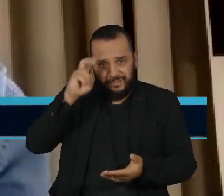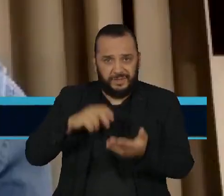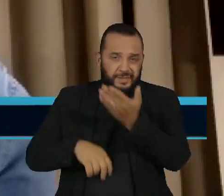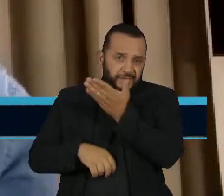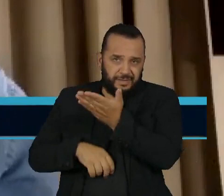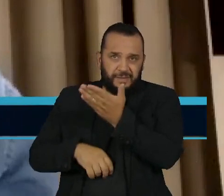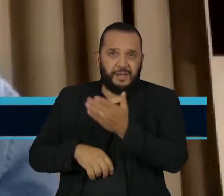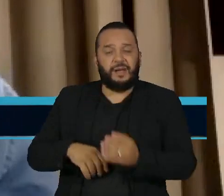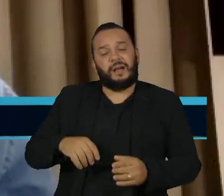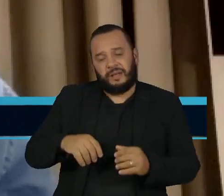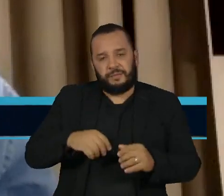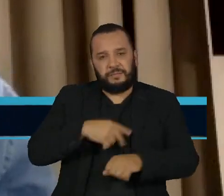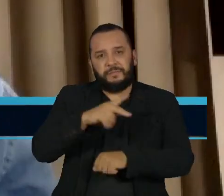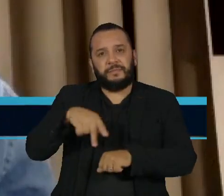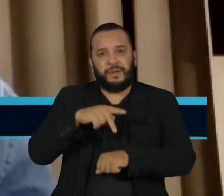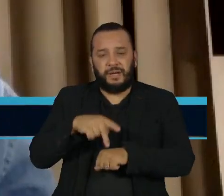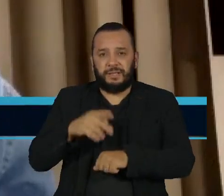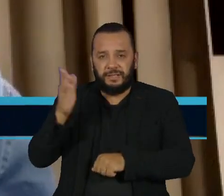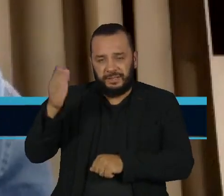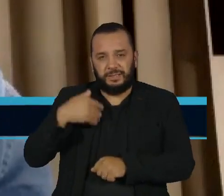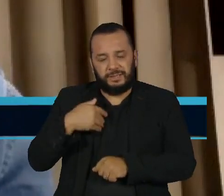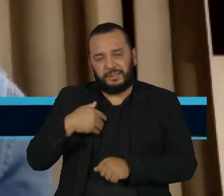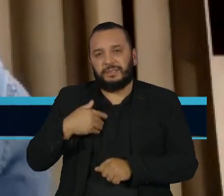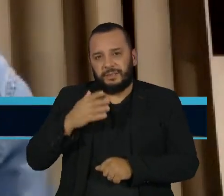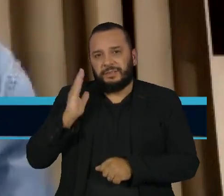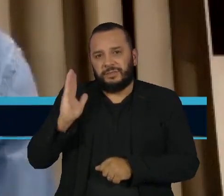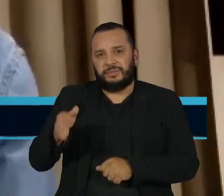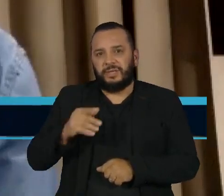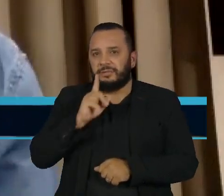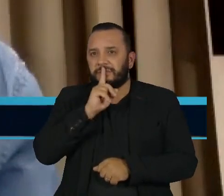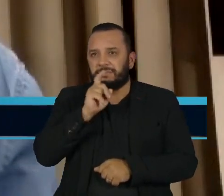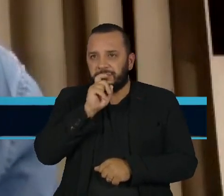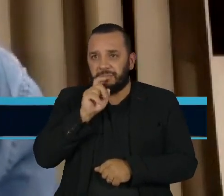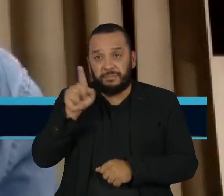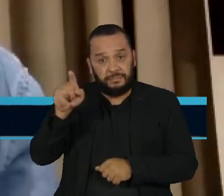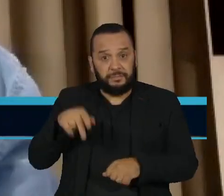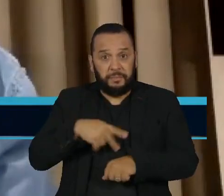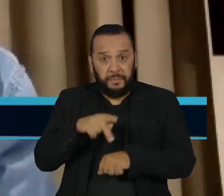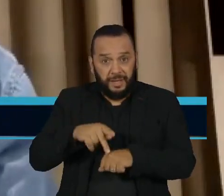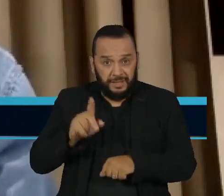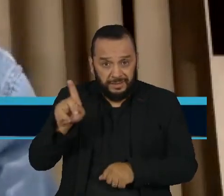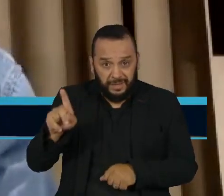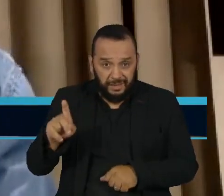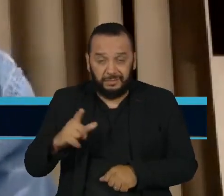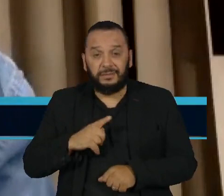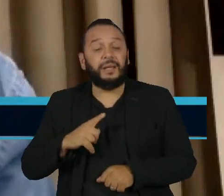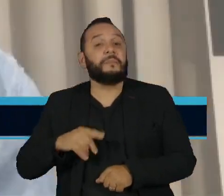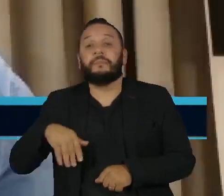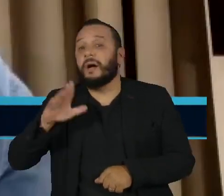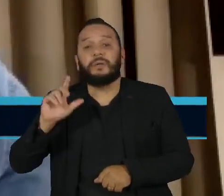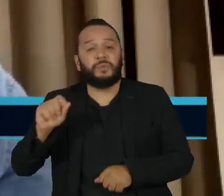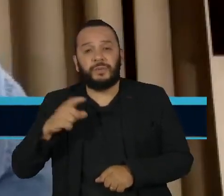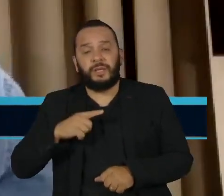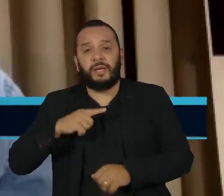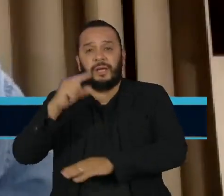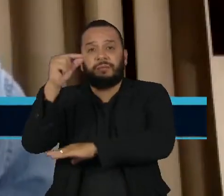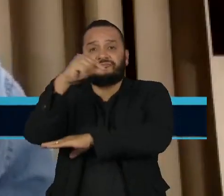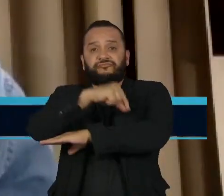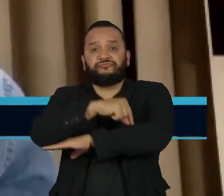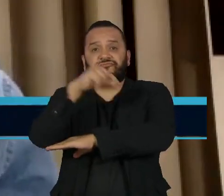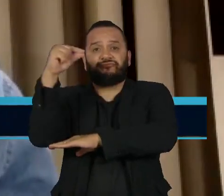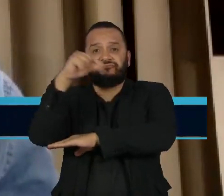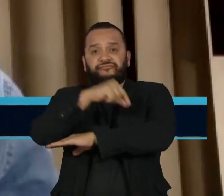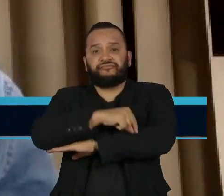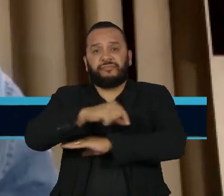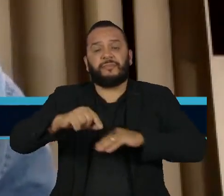Unidos. É uma conferência acontecendo num país petroleiro, um país que vive da exploração de petróleo e, obviamente, que